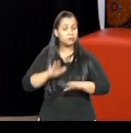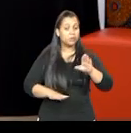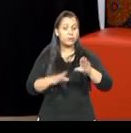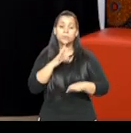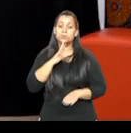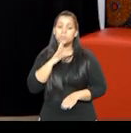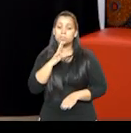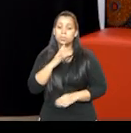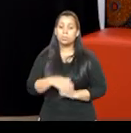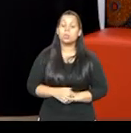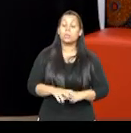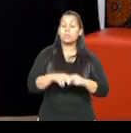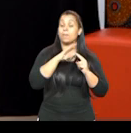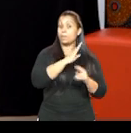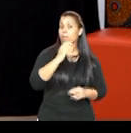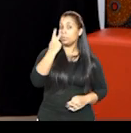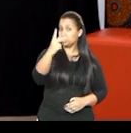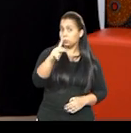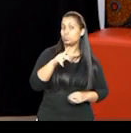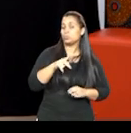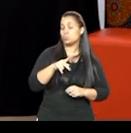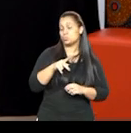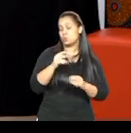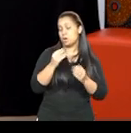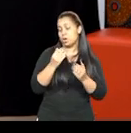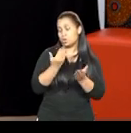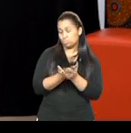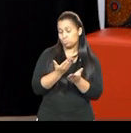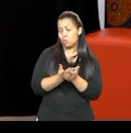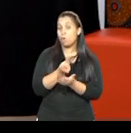pela biblioteca da sua escola, alguma de suas obras.